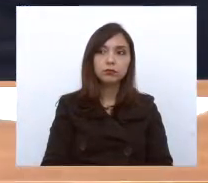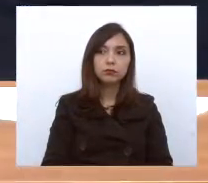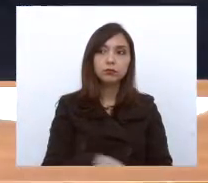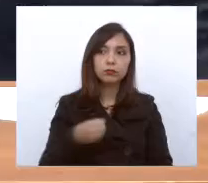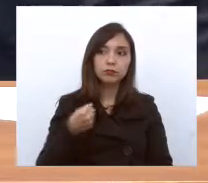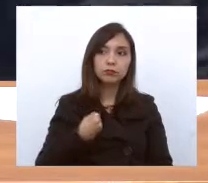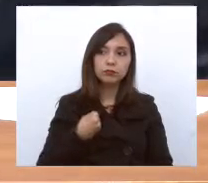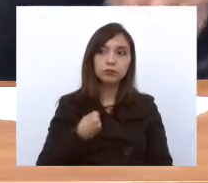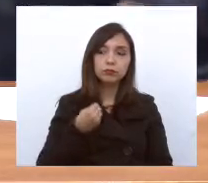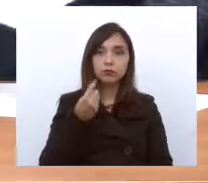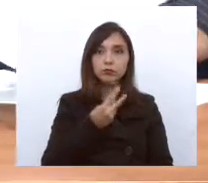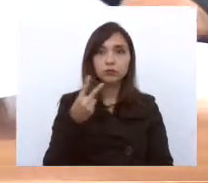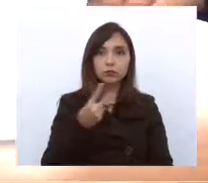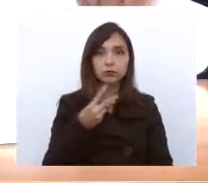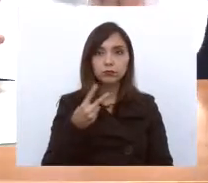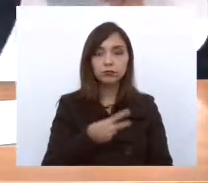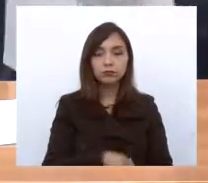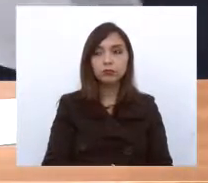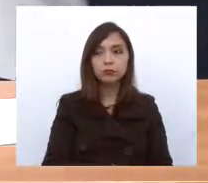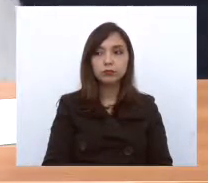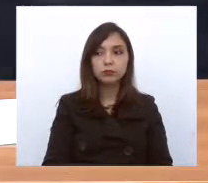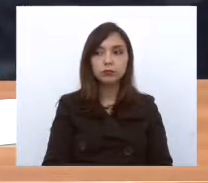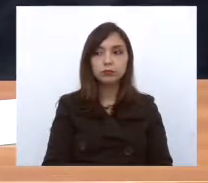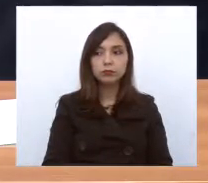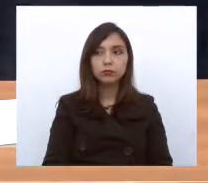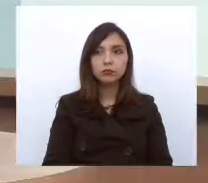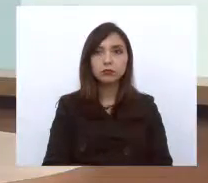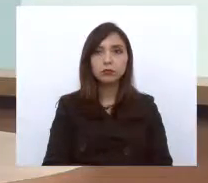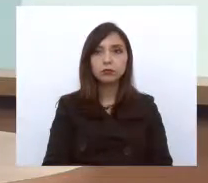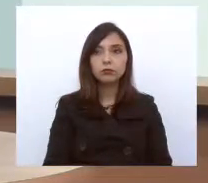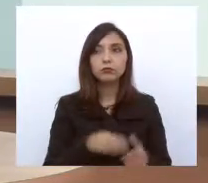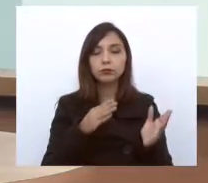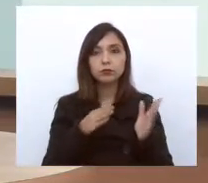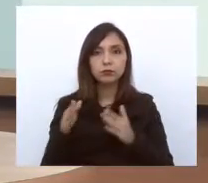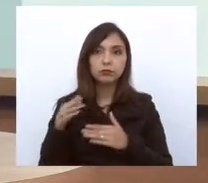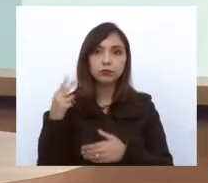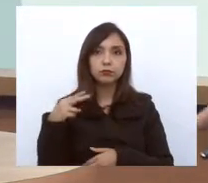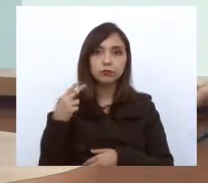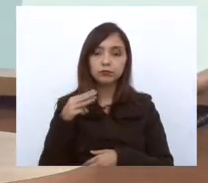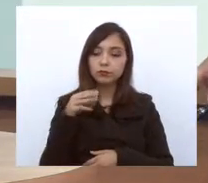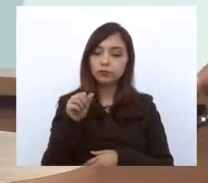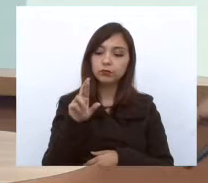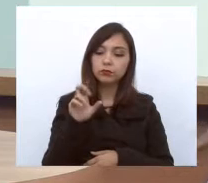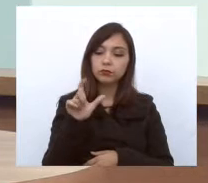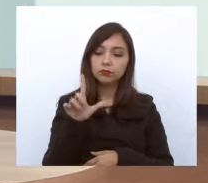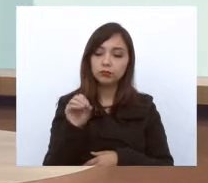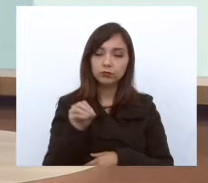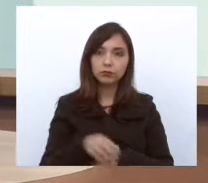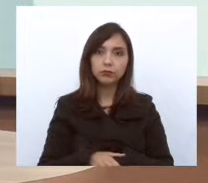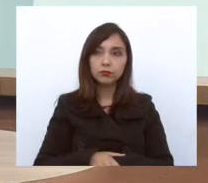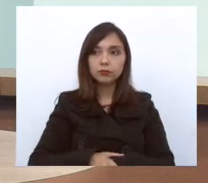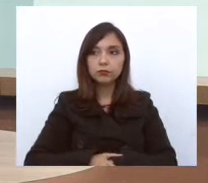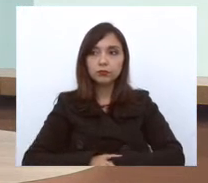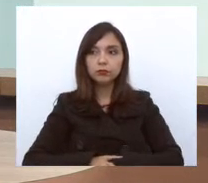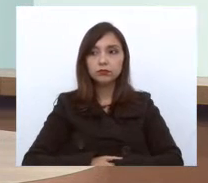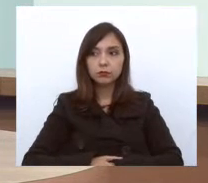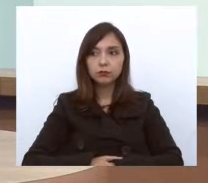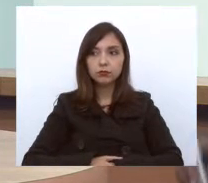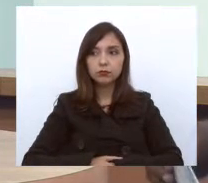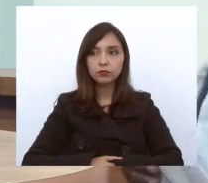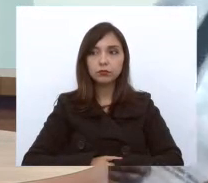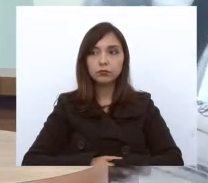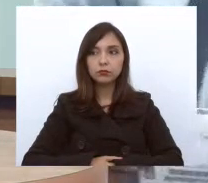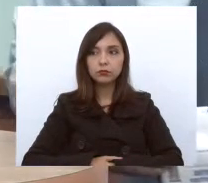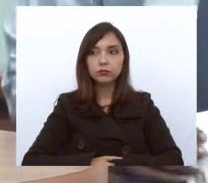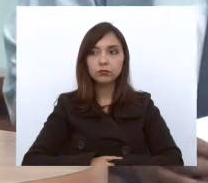Item 22, seu secretário para a leitura. Pela ordem, presidente. Pela ordem, vereador Marcelo Siminaldo. Gostaria de encaminhar